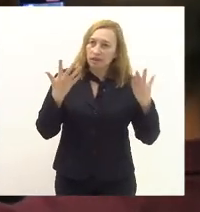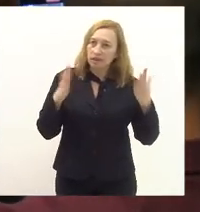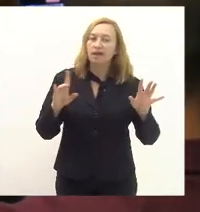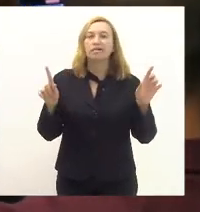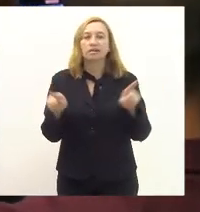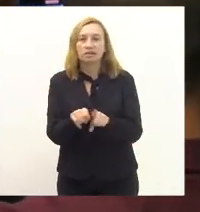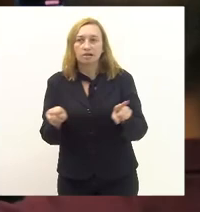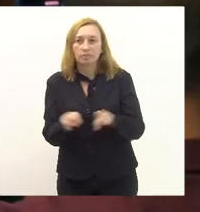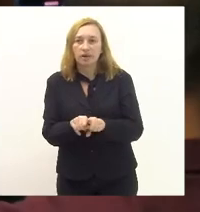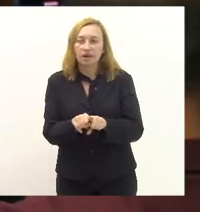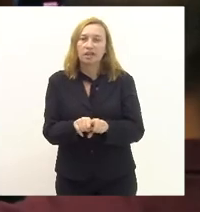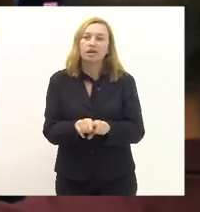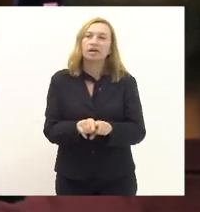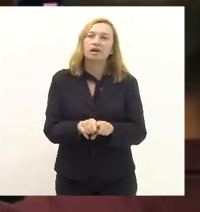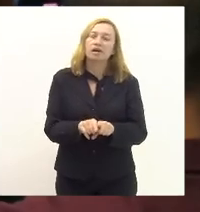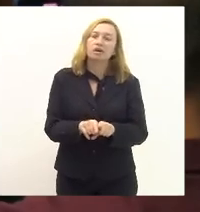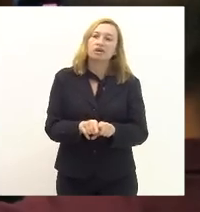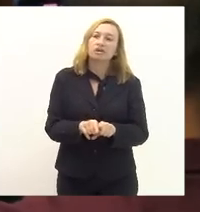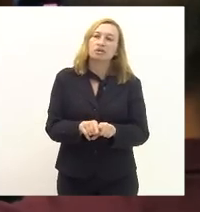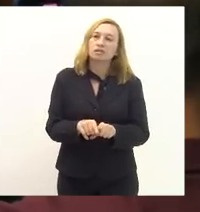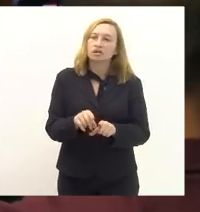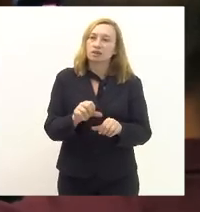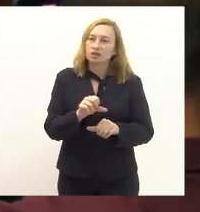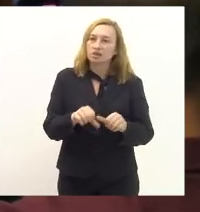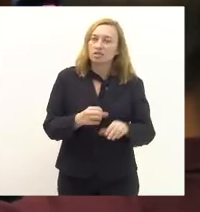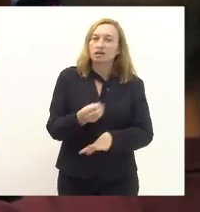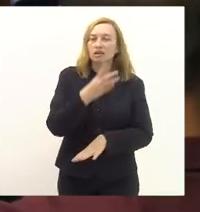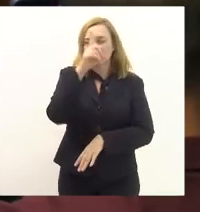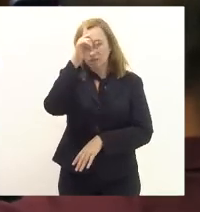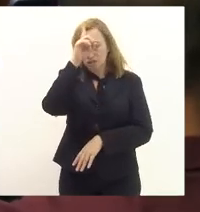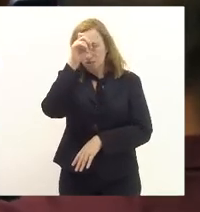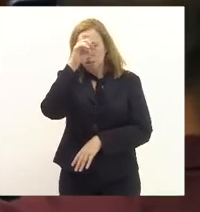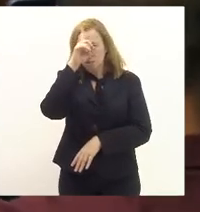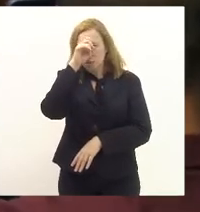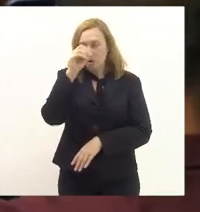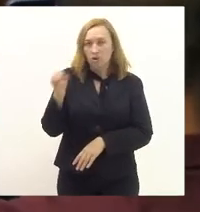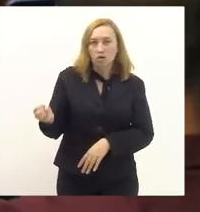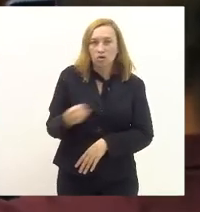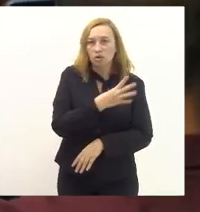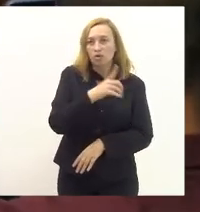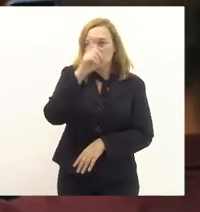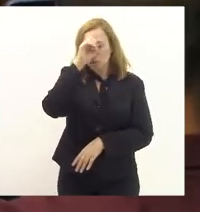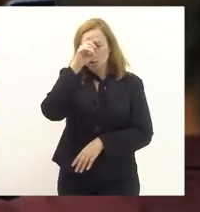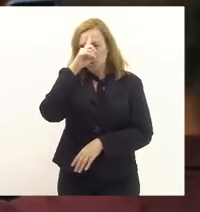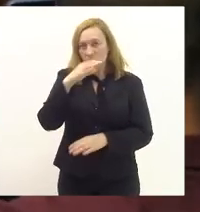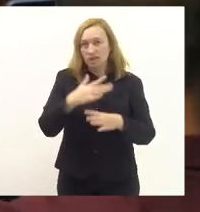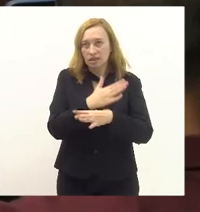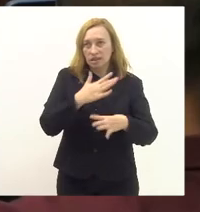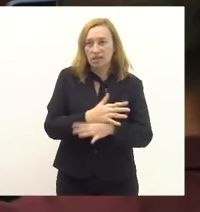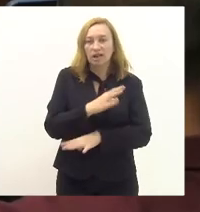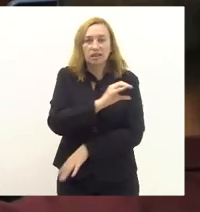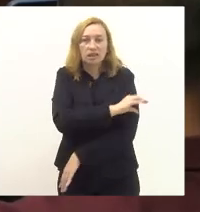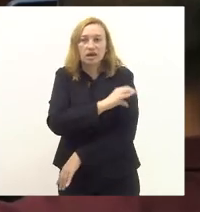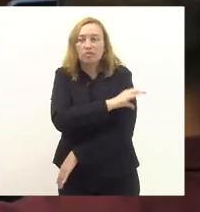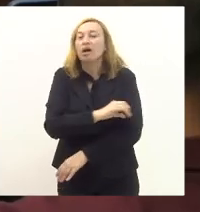também a reforma, desse hospital, que se torna um novo hospital na cidade de Campos.